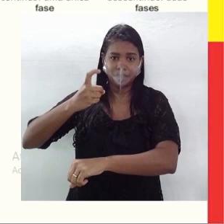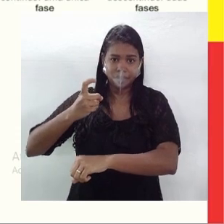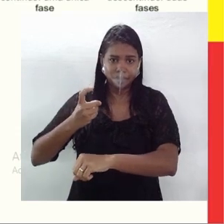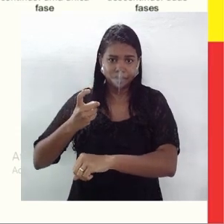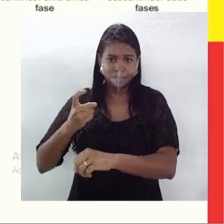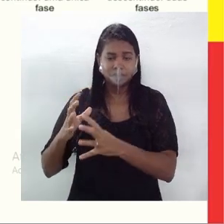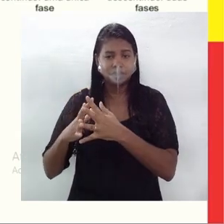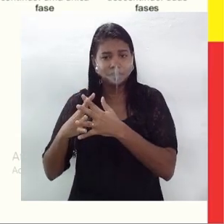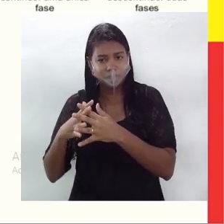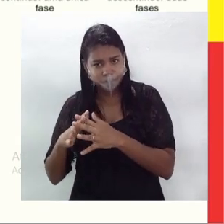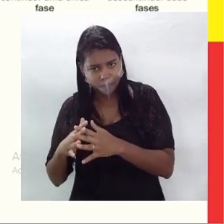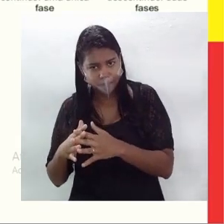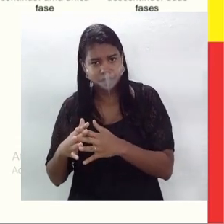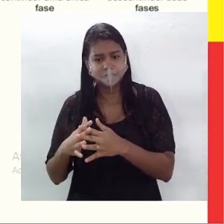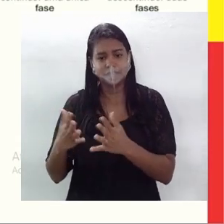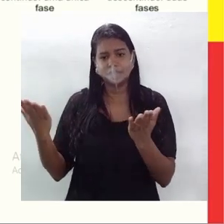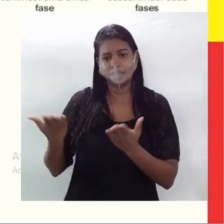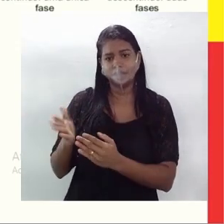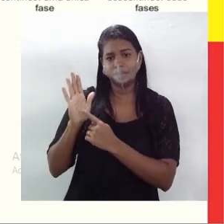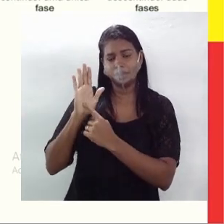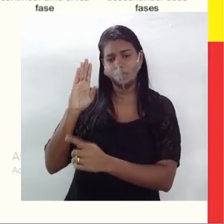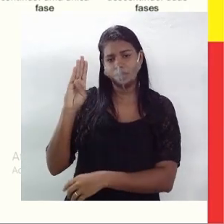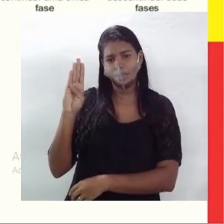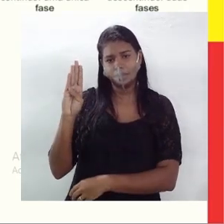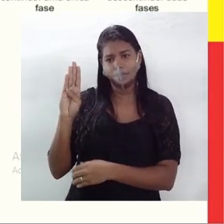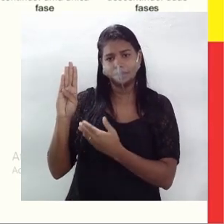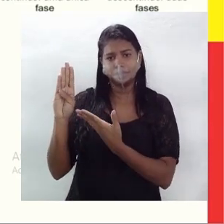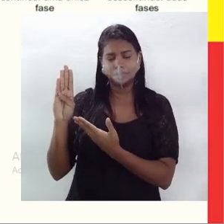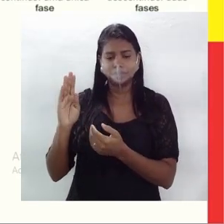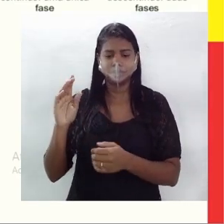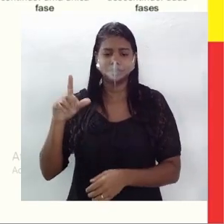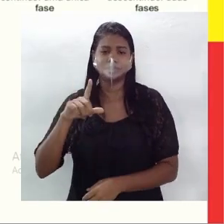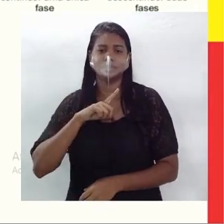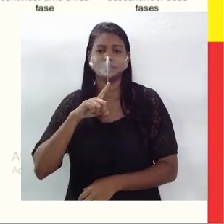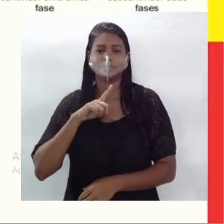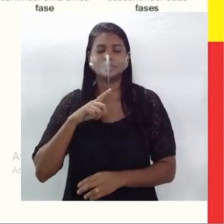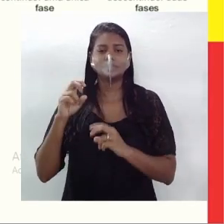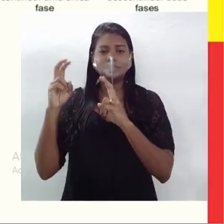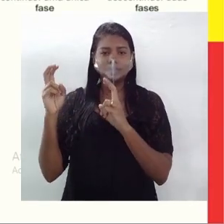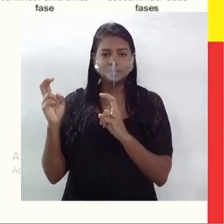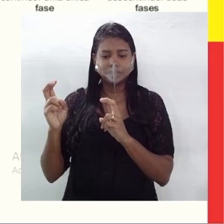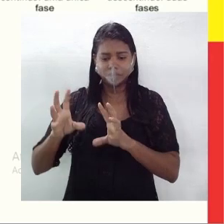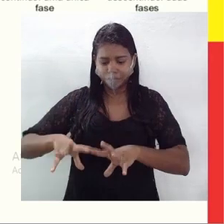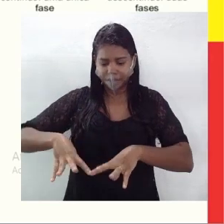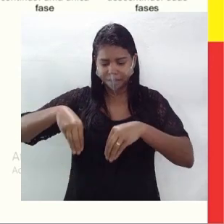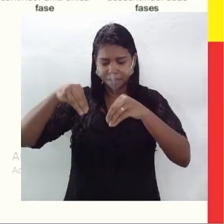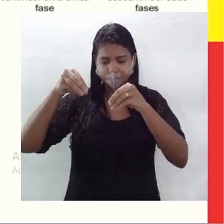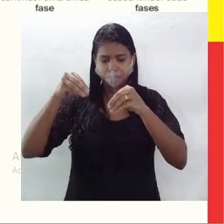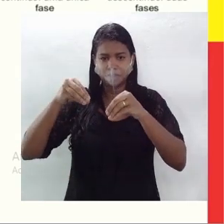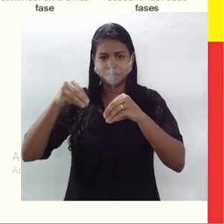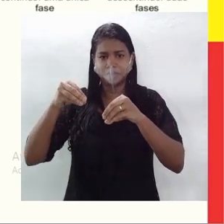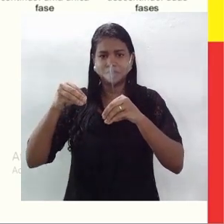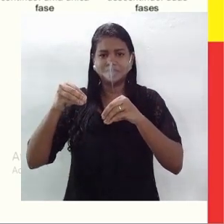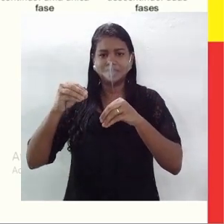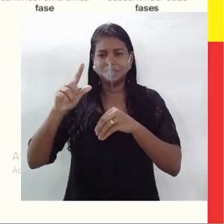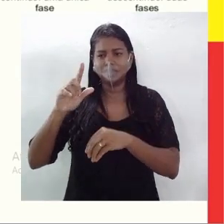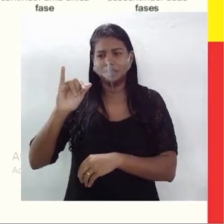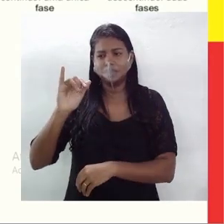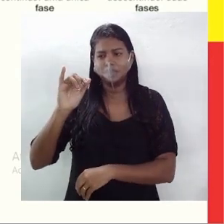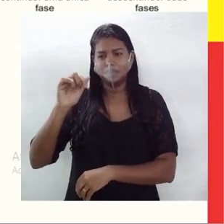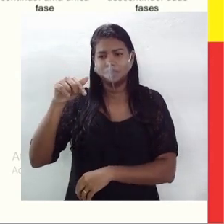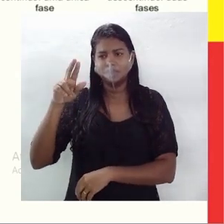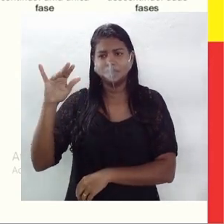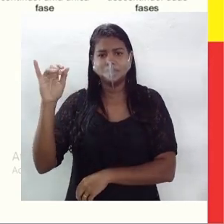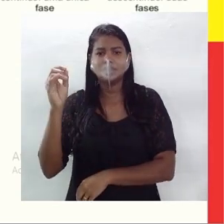Bora agora para a amostra B. Ela vai ter um aspecto de um líquido azul. Quando se vai